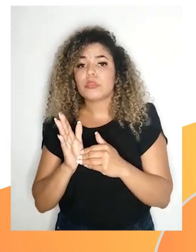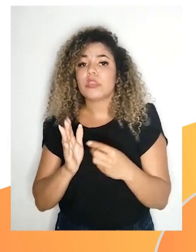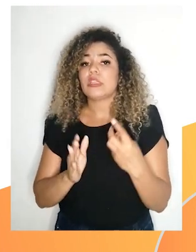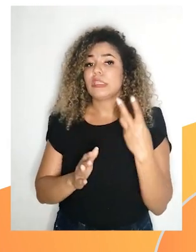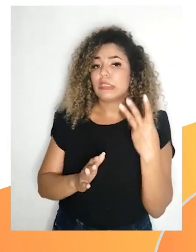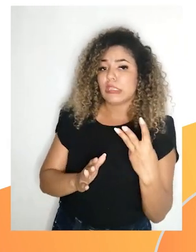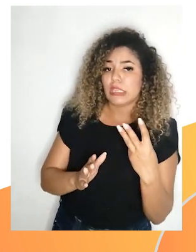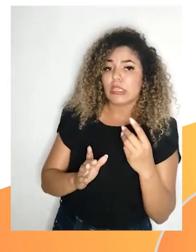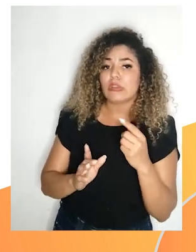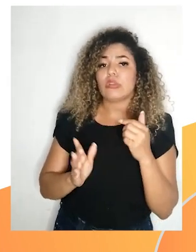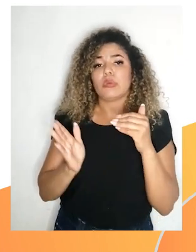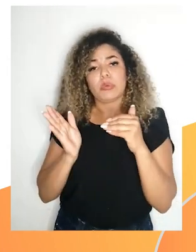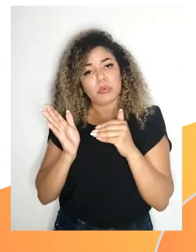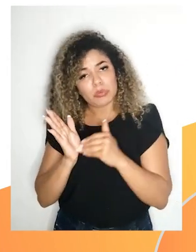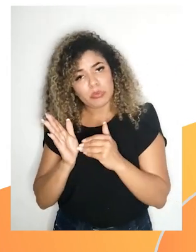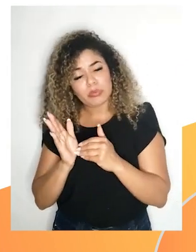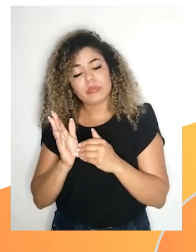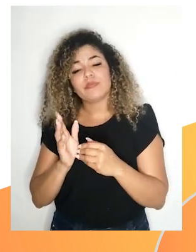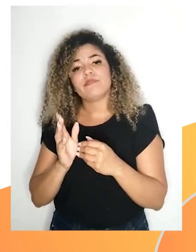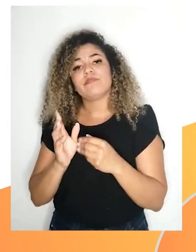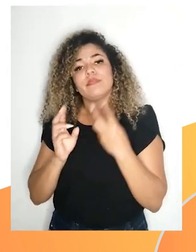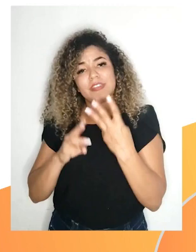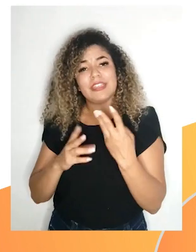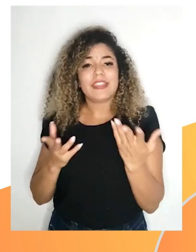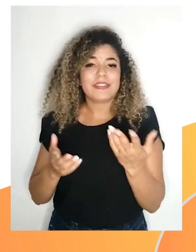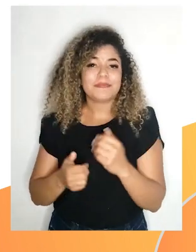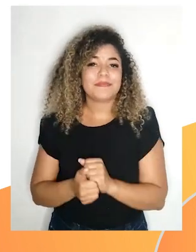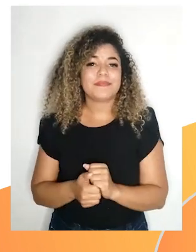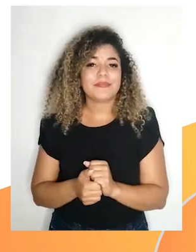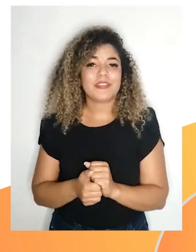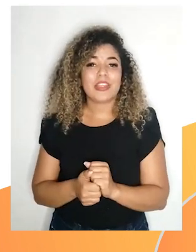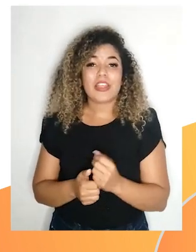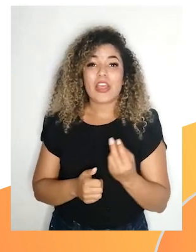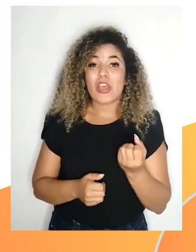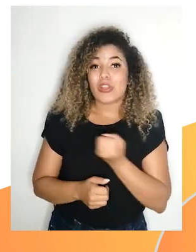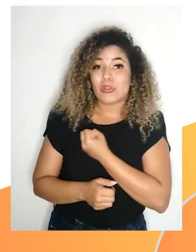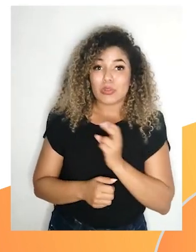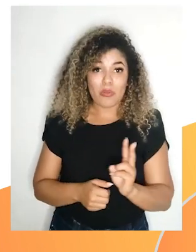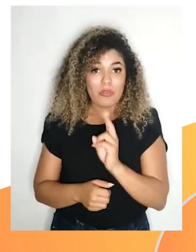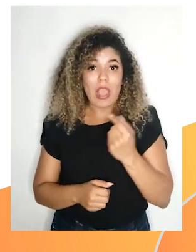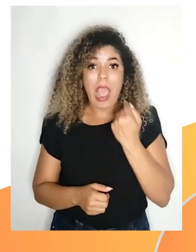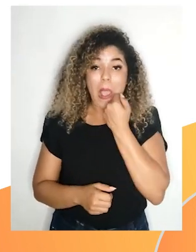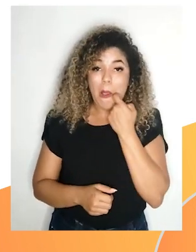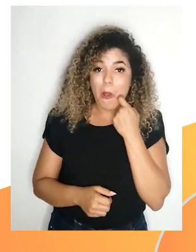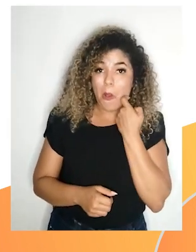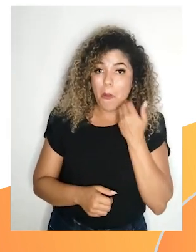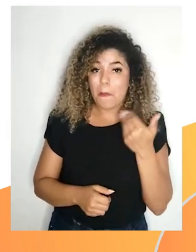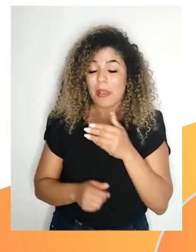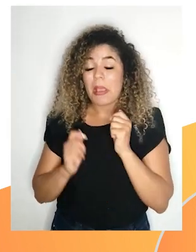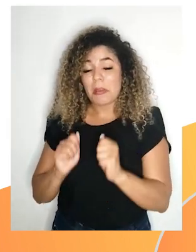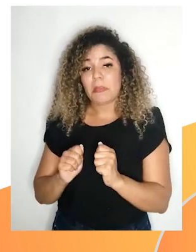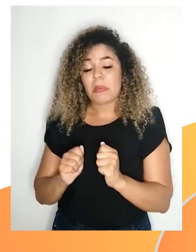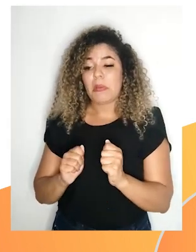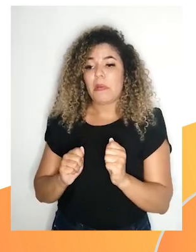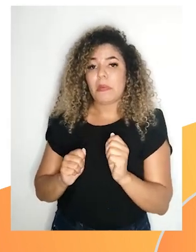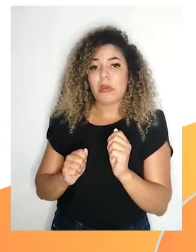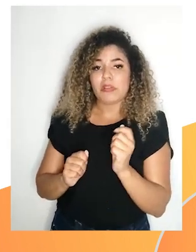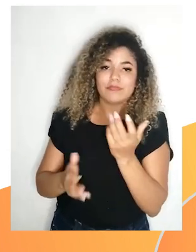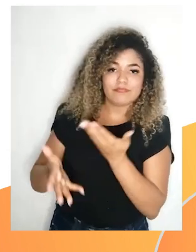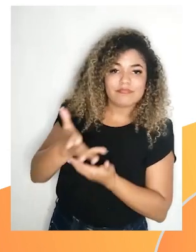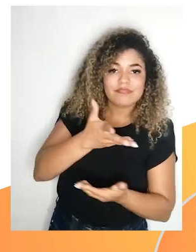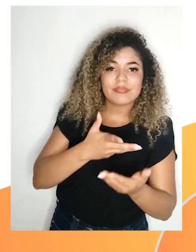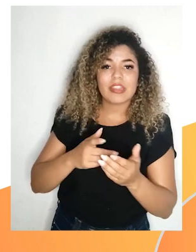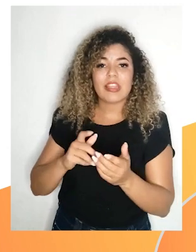ser 3 e o último pode ser 3. Então, os valores de peixe que ela pescou pode ser esses valores